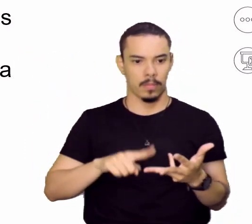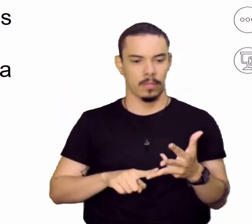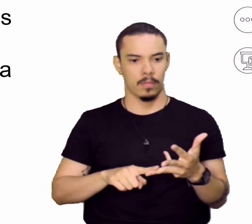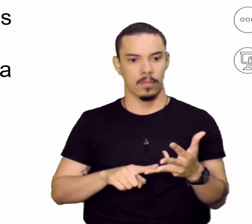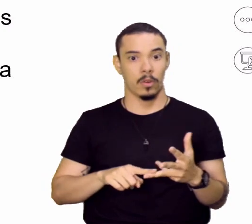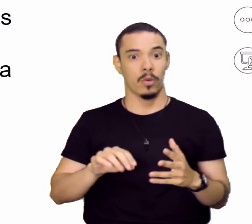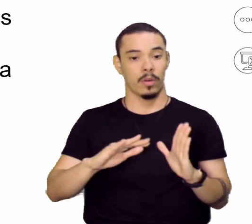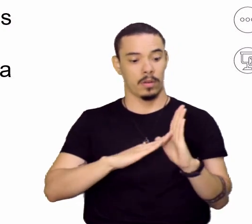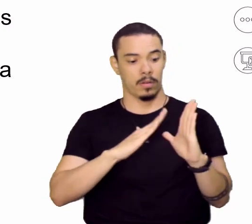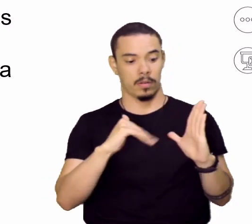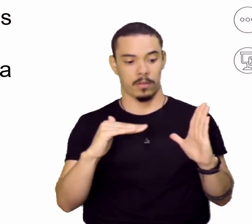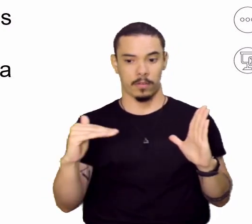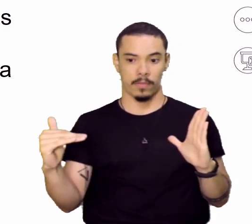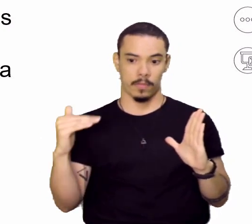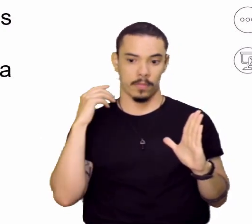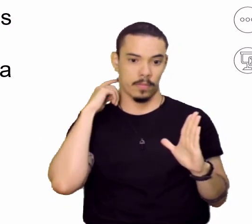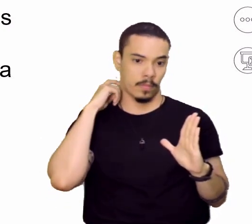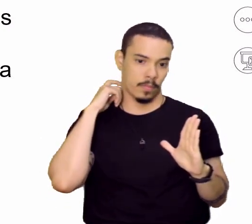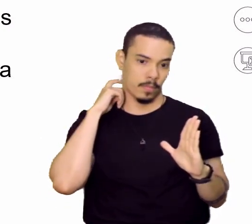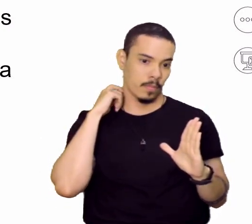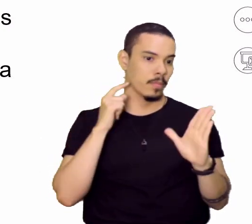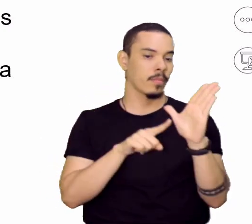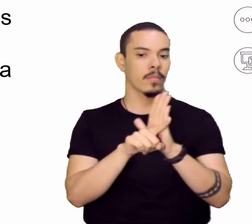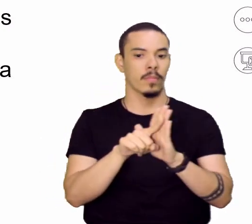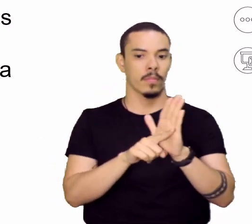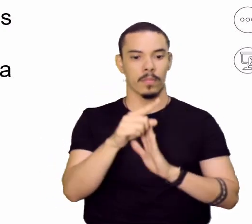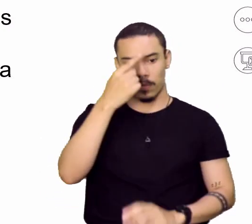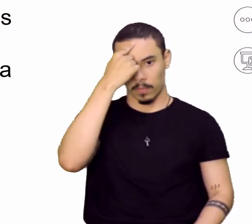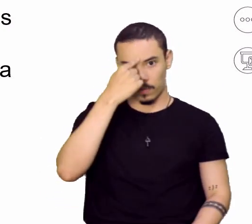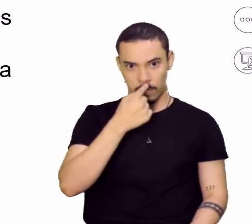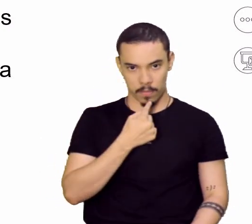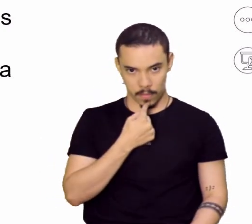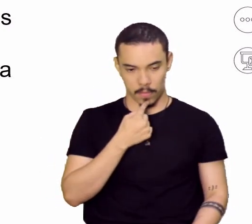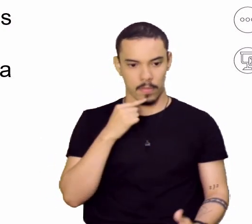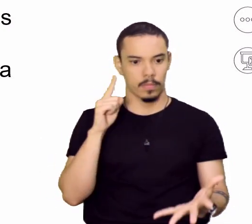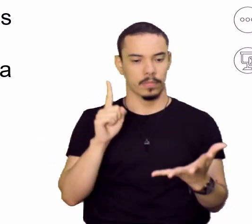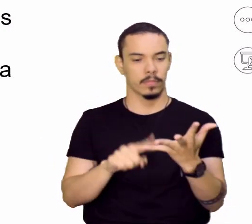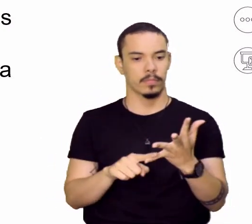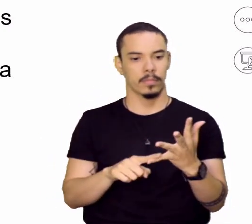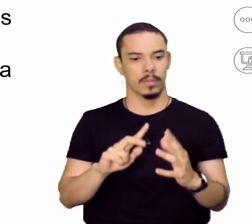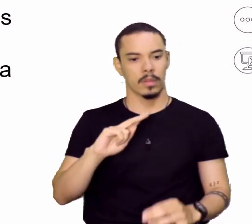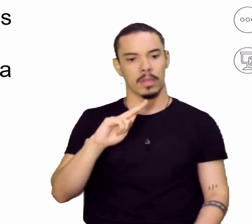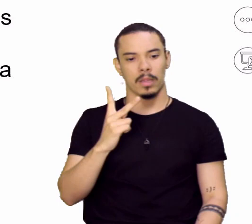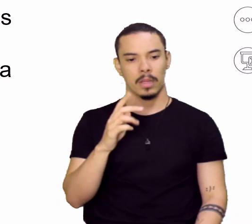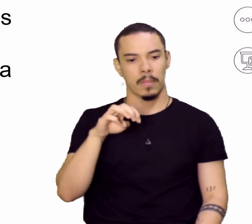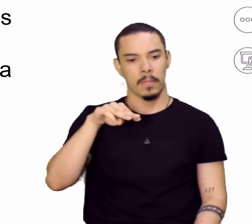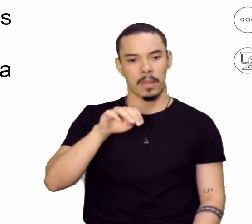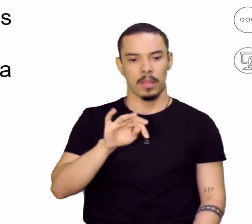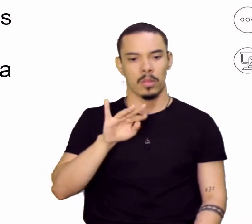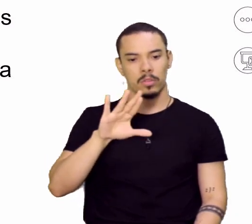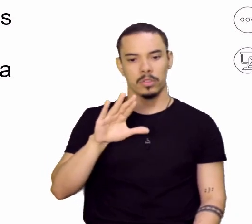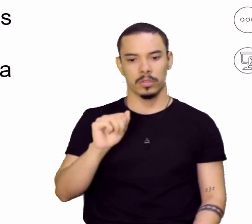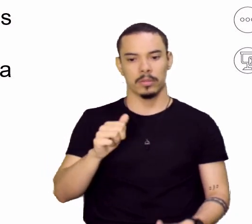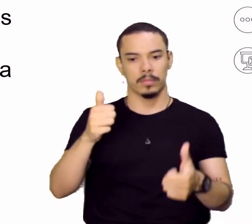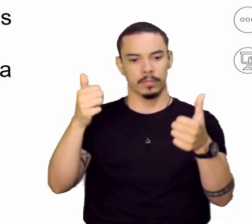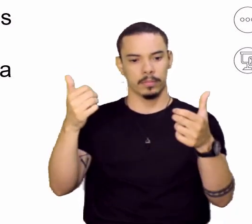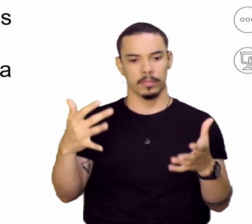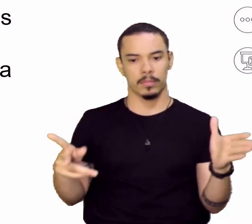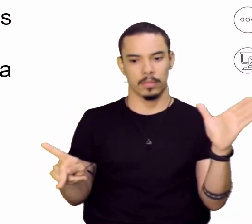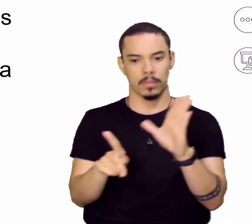Ou estética, procurando investigar a aparência dos entes. Ou hermenêutica, construindo uma